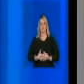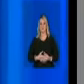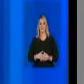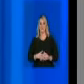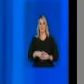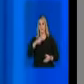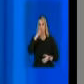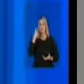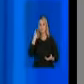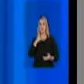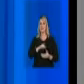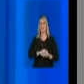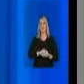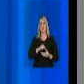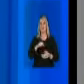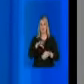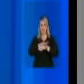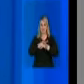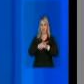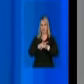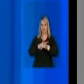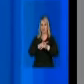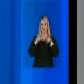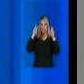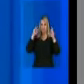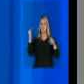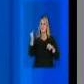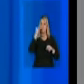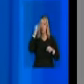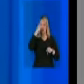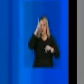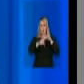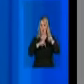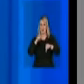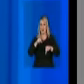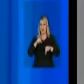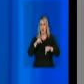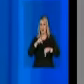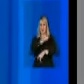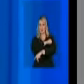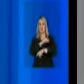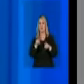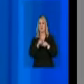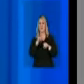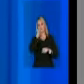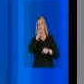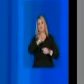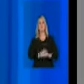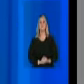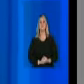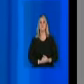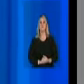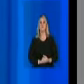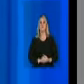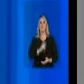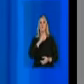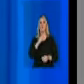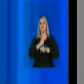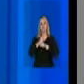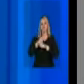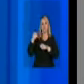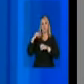Candidato, segurança é um tema muito importante para a população carioca e também para o senhor, né? Nos últimos anos